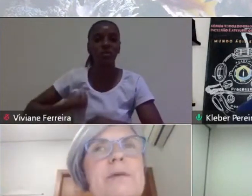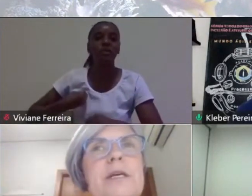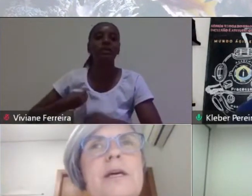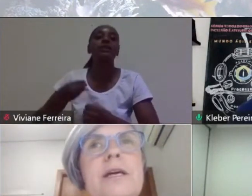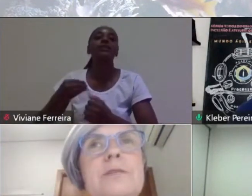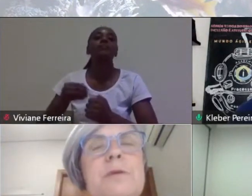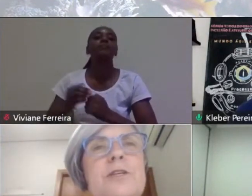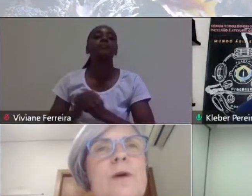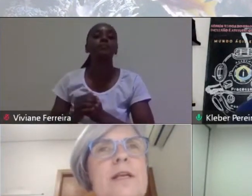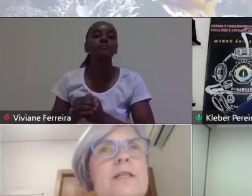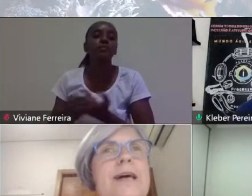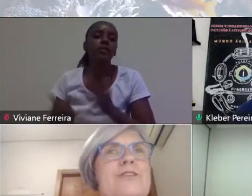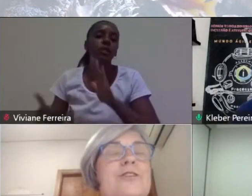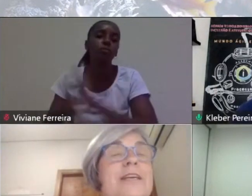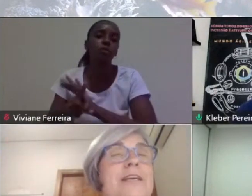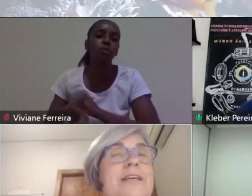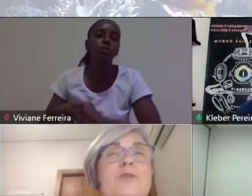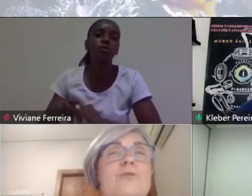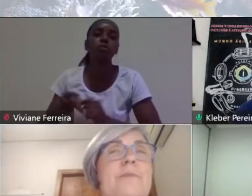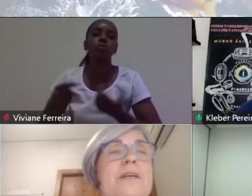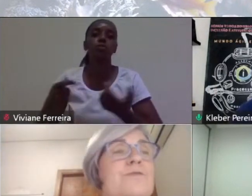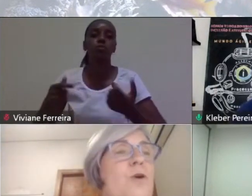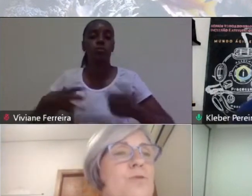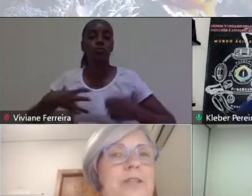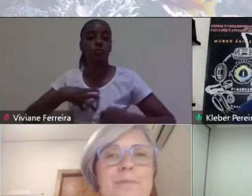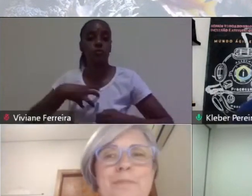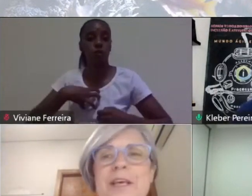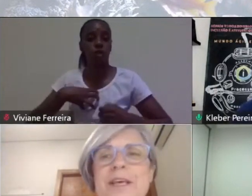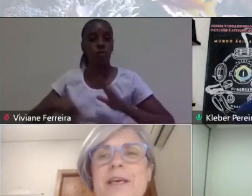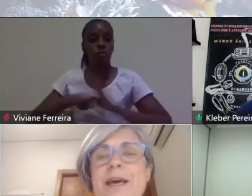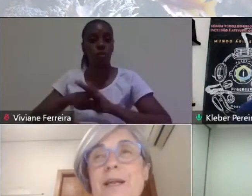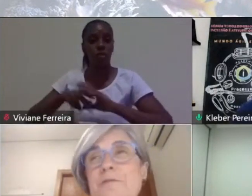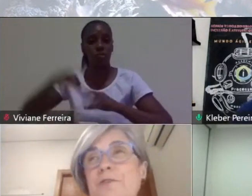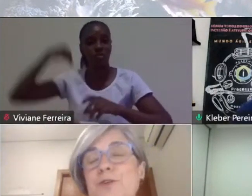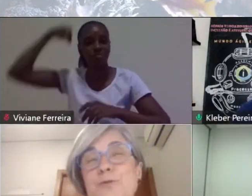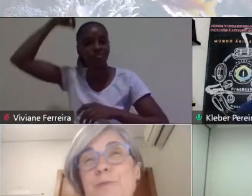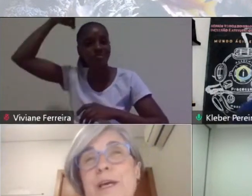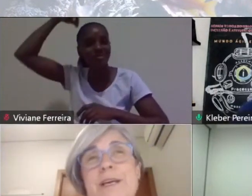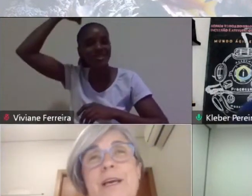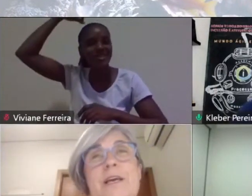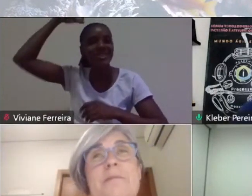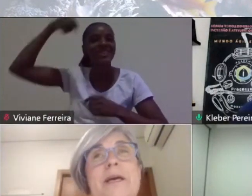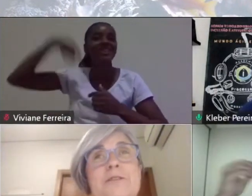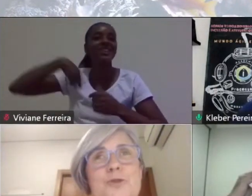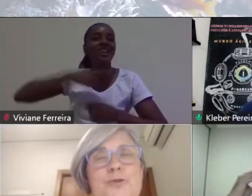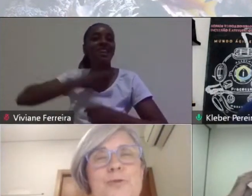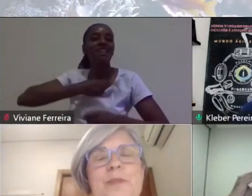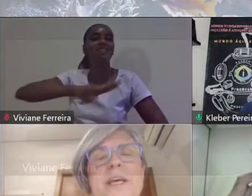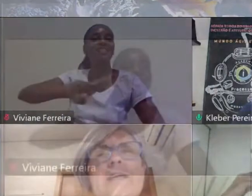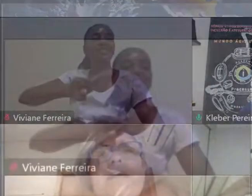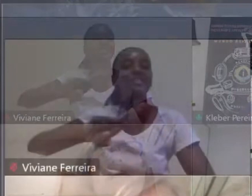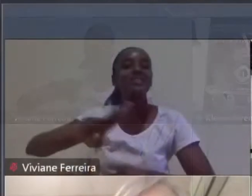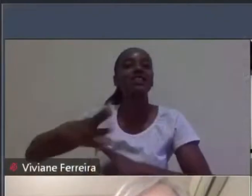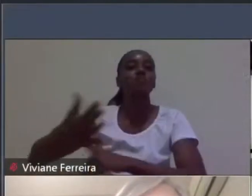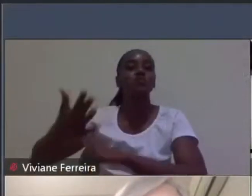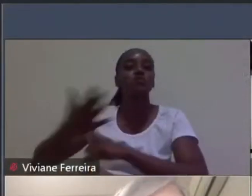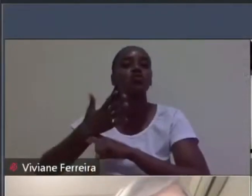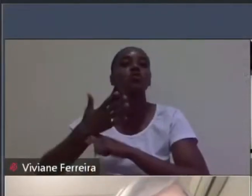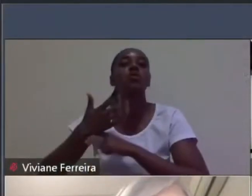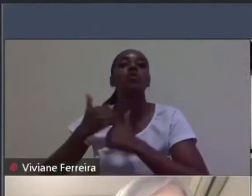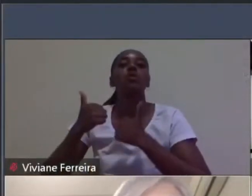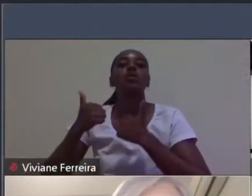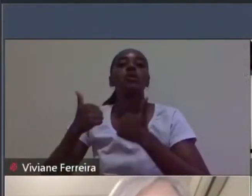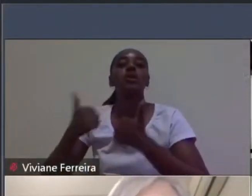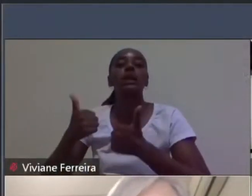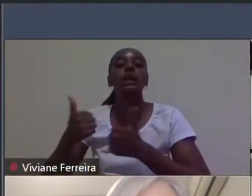Mas ligada à minha espiritualidade, que não tem mais volta. E ela me fez um bem imenso, né? Então, a